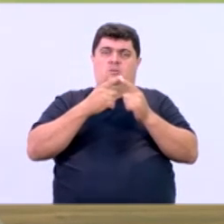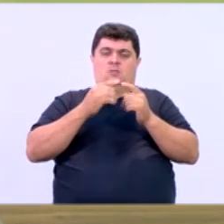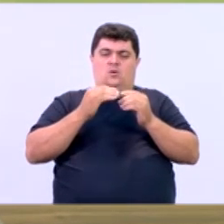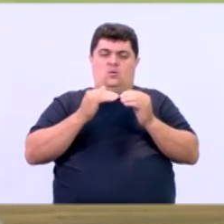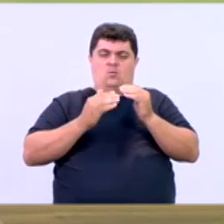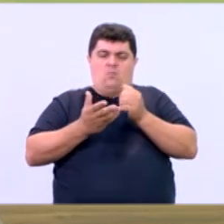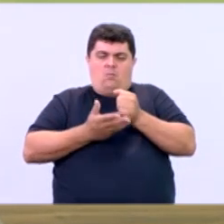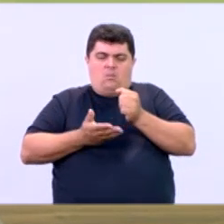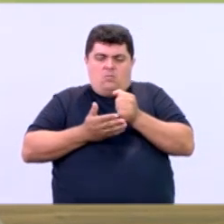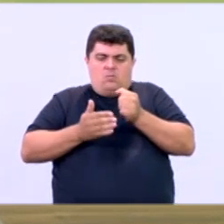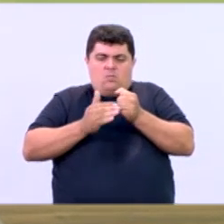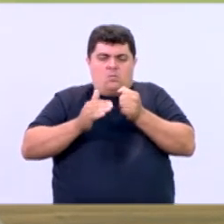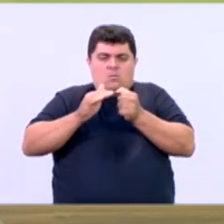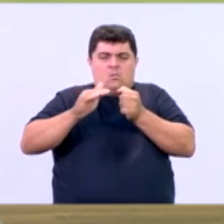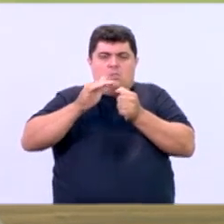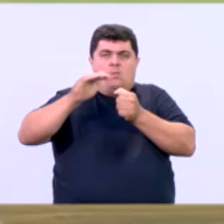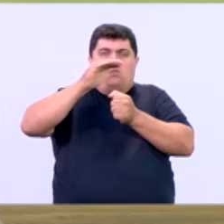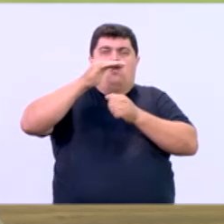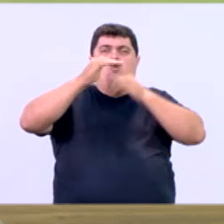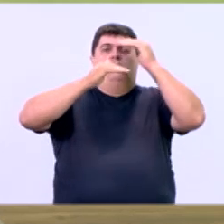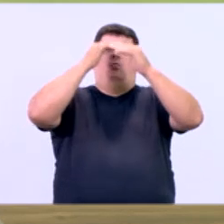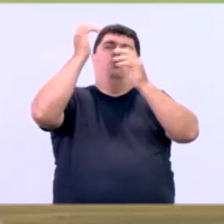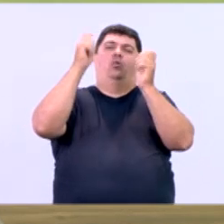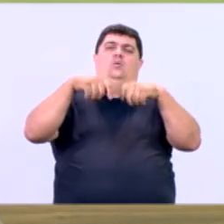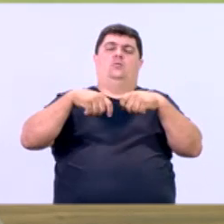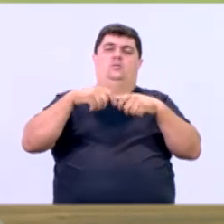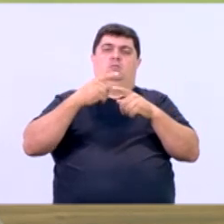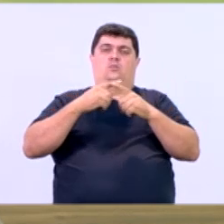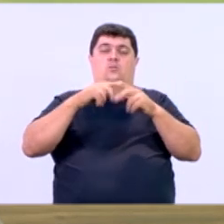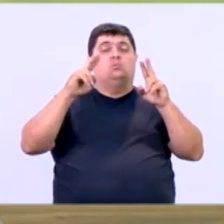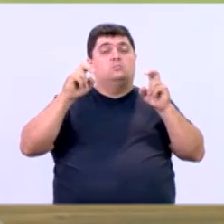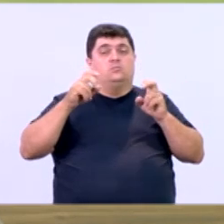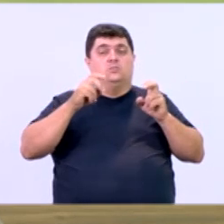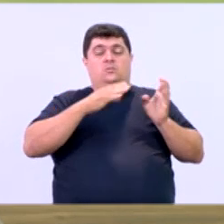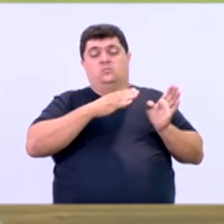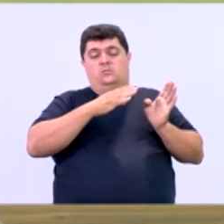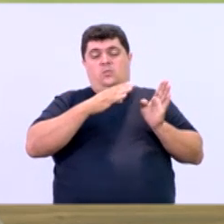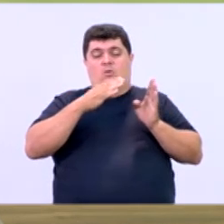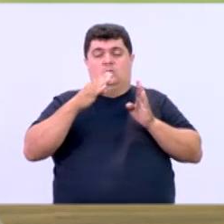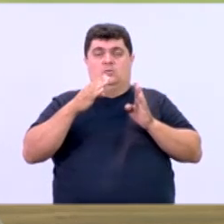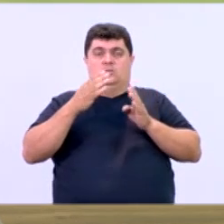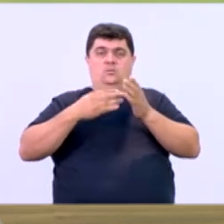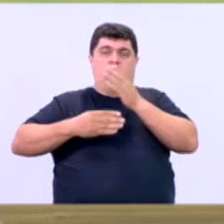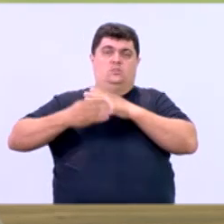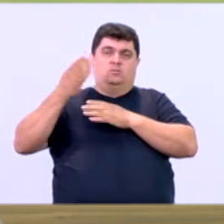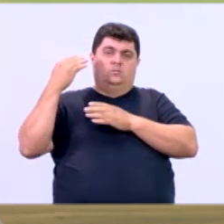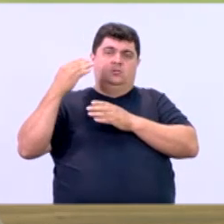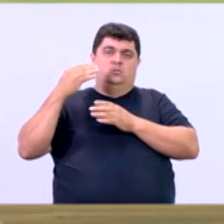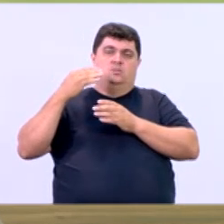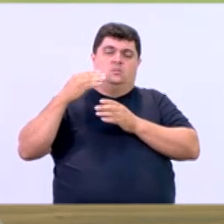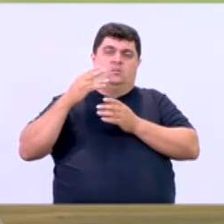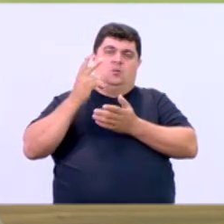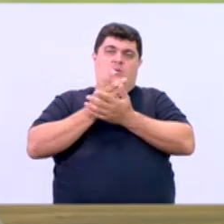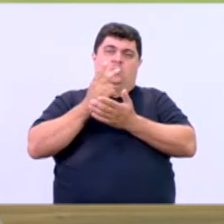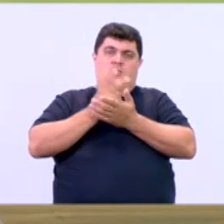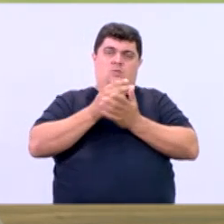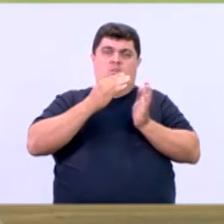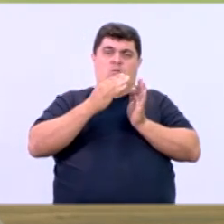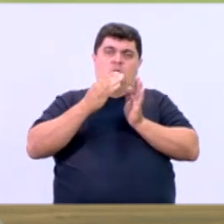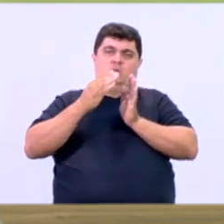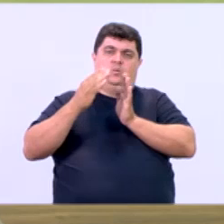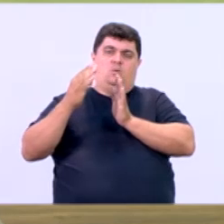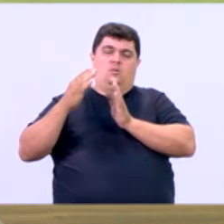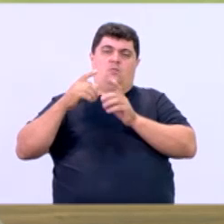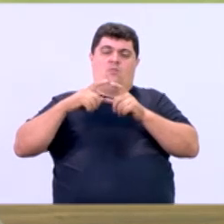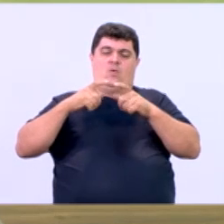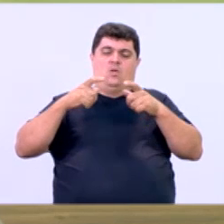e de completude também. Quer dizer, um assunto que a gente vai abordando em aulas mais para frente, eles precisam,